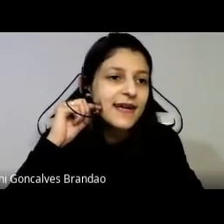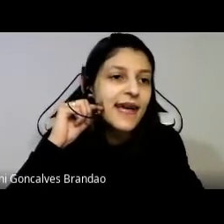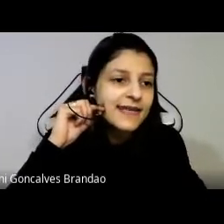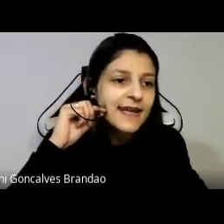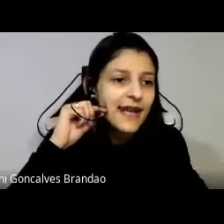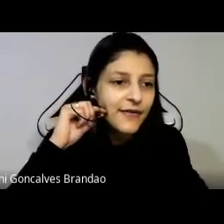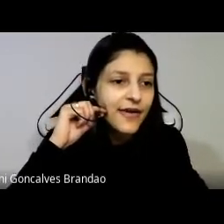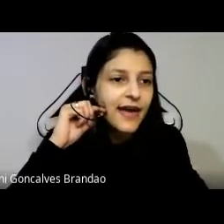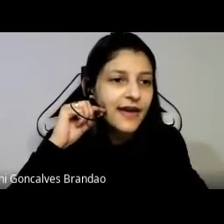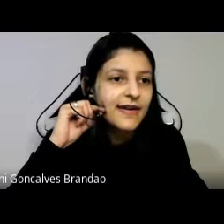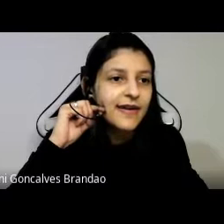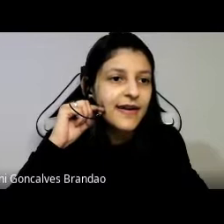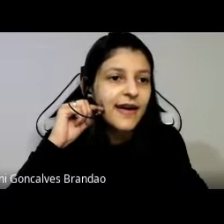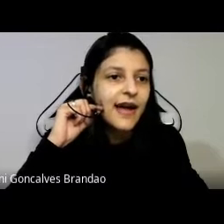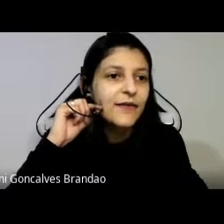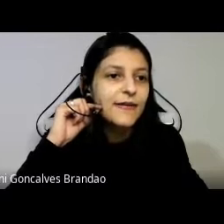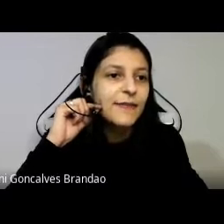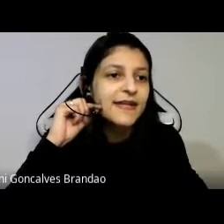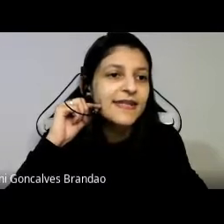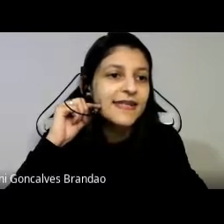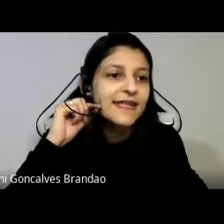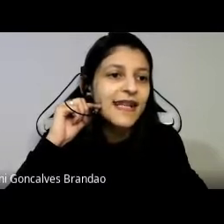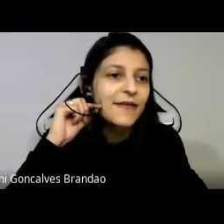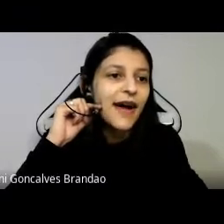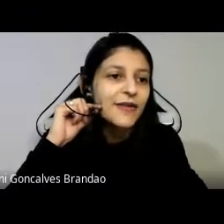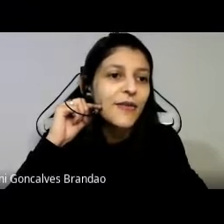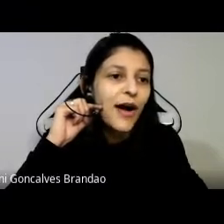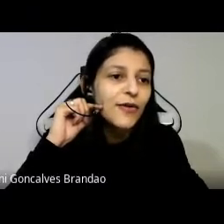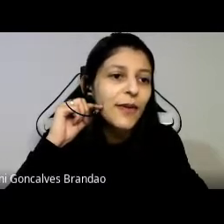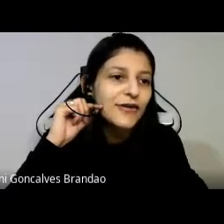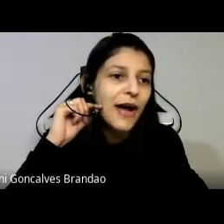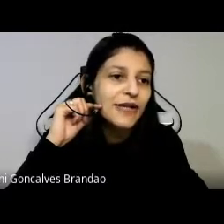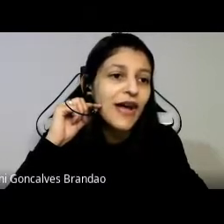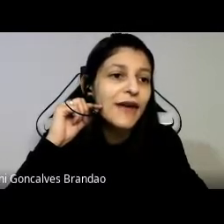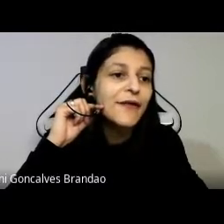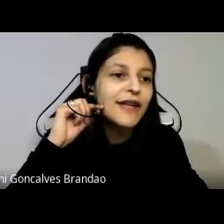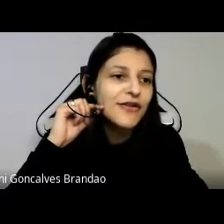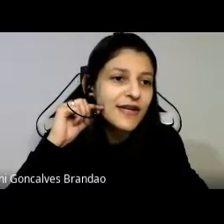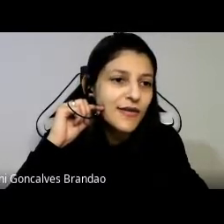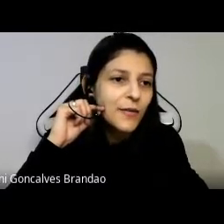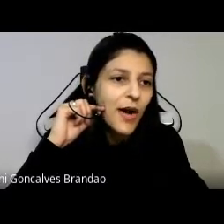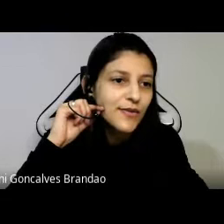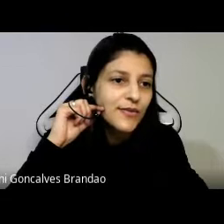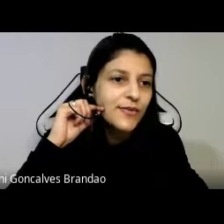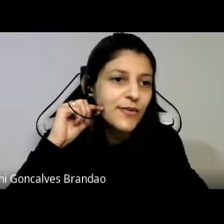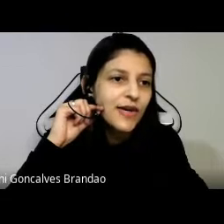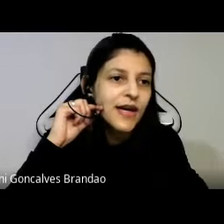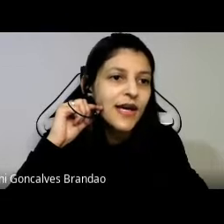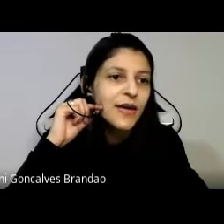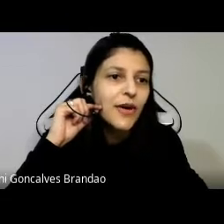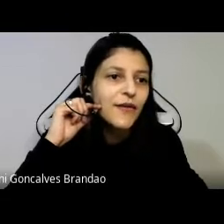precisa escrever, você precisa ser levado automaticamente a refletir sobre o